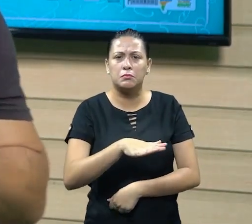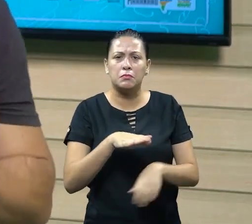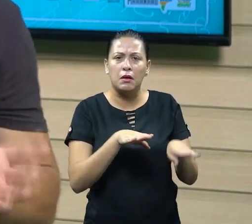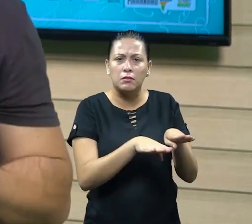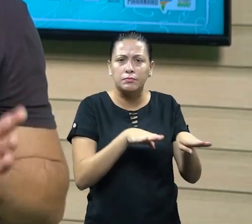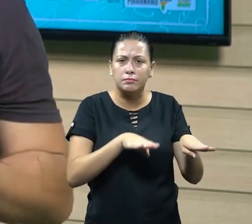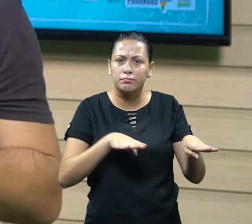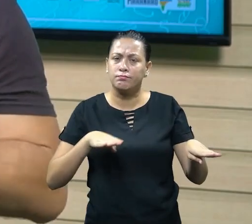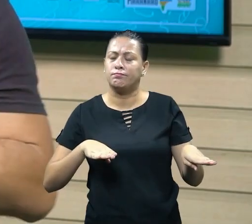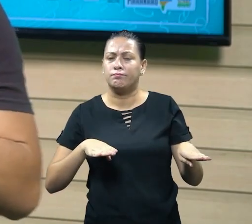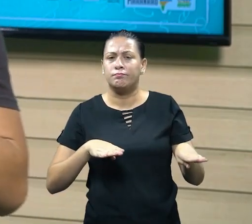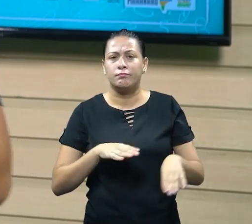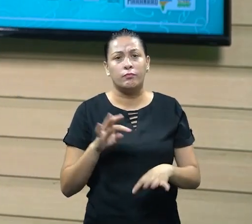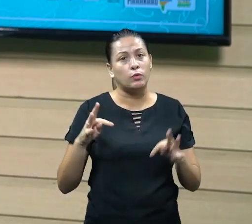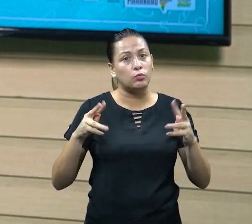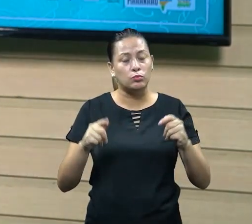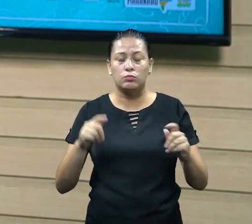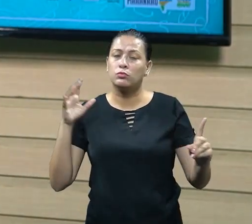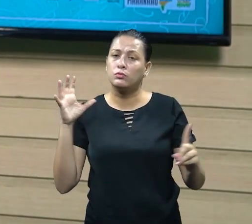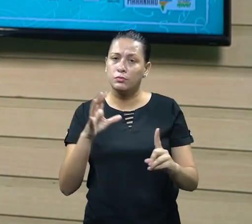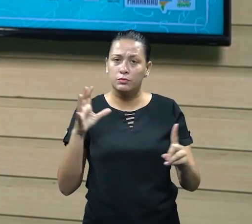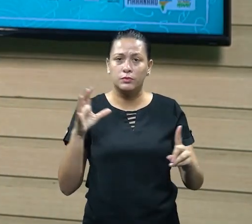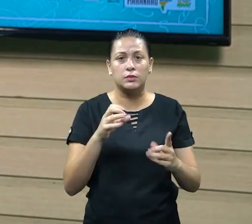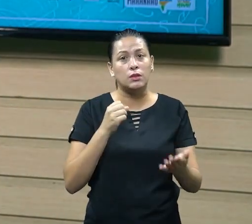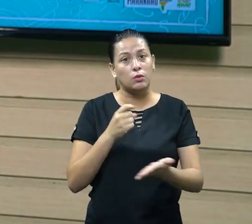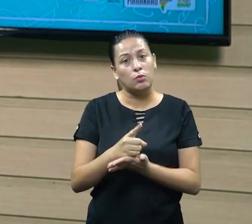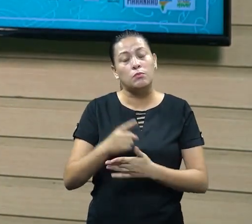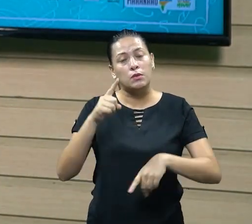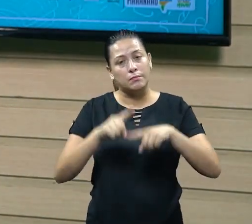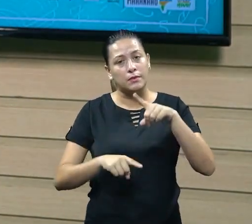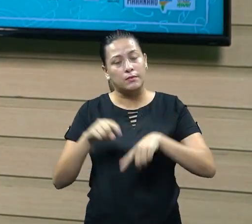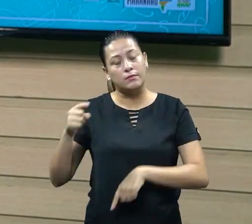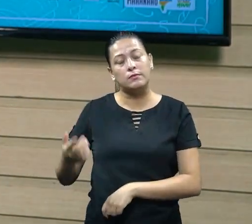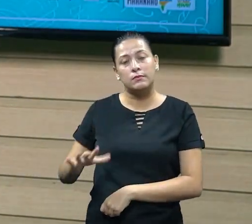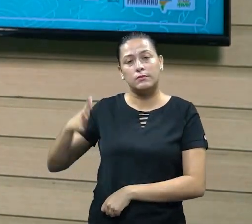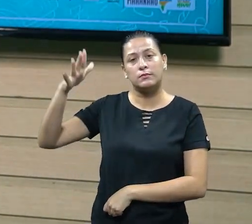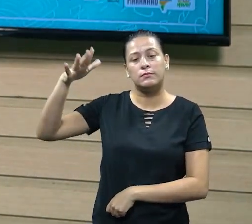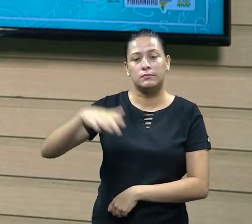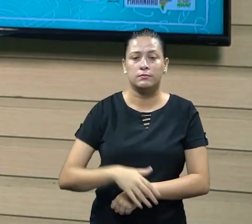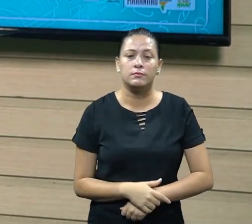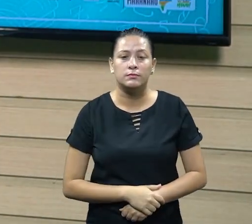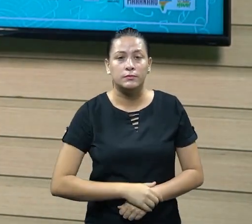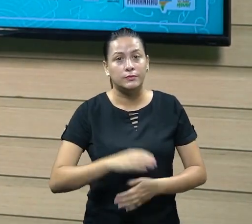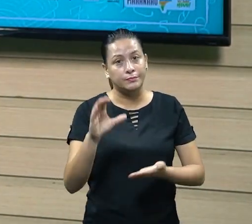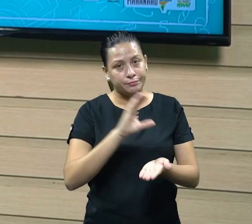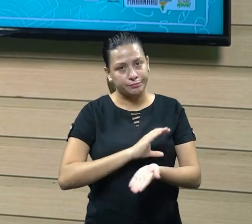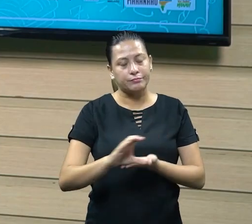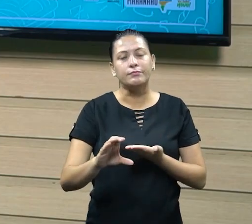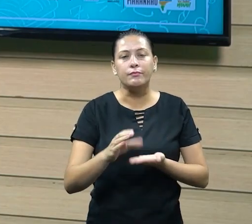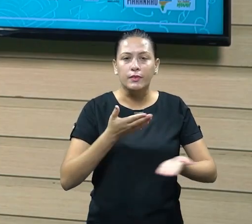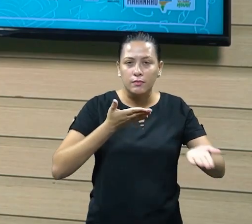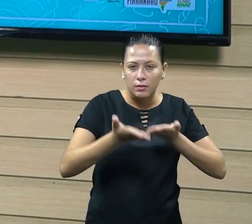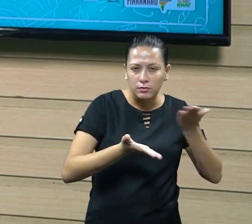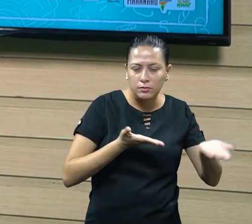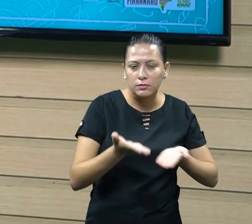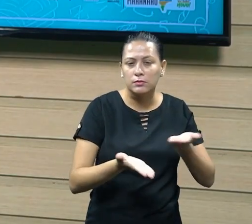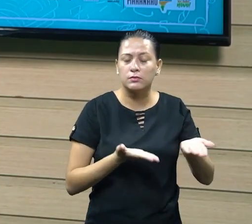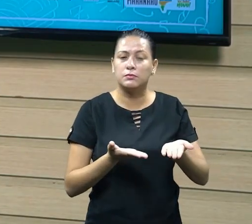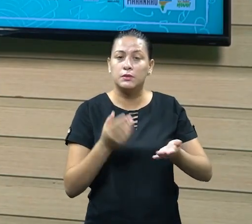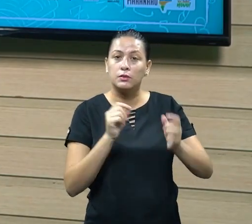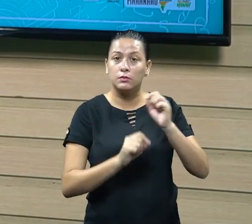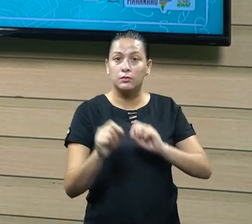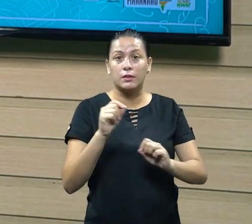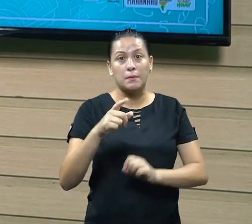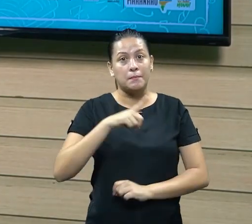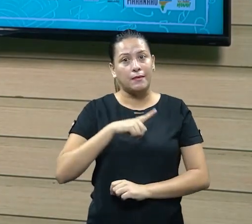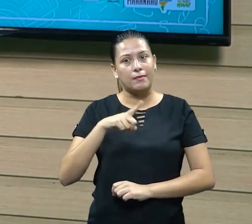estacionar, tudo isso influencia você comprar um produto até mais caro. Então hoje as empresas estão investindo muito nessa questão do atendimento para fazer a diferença, porque eu